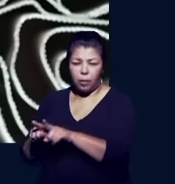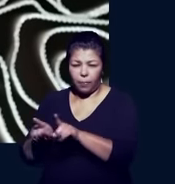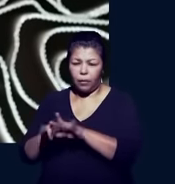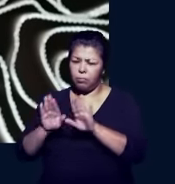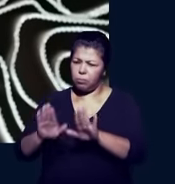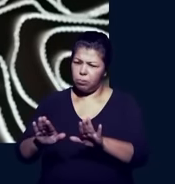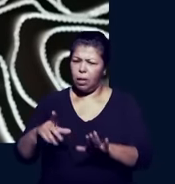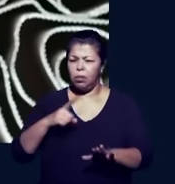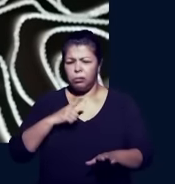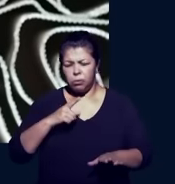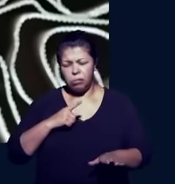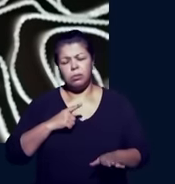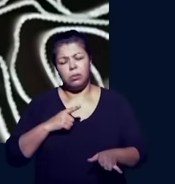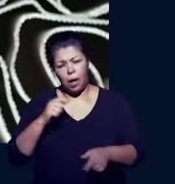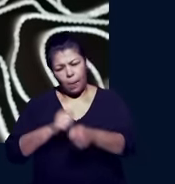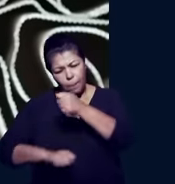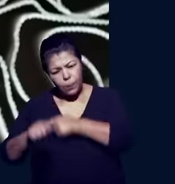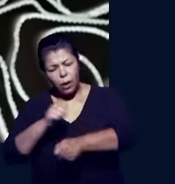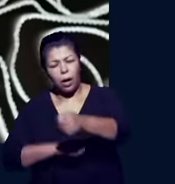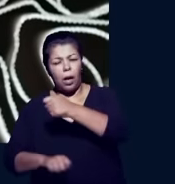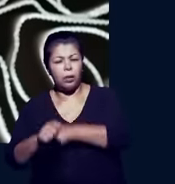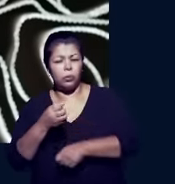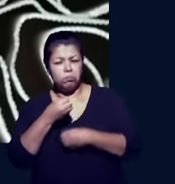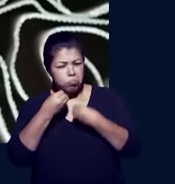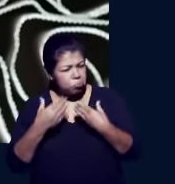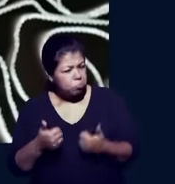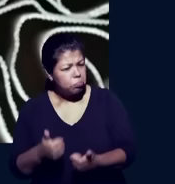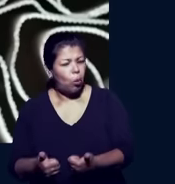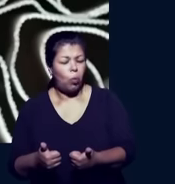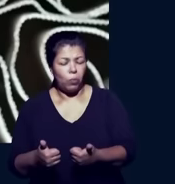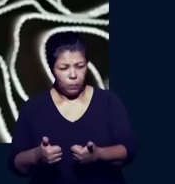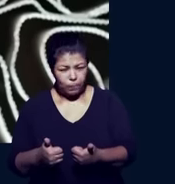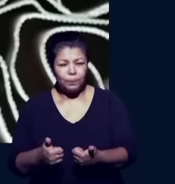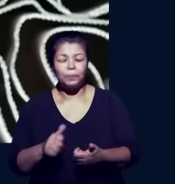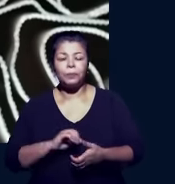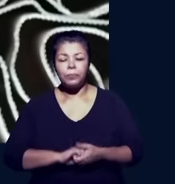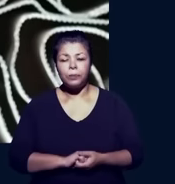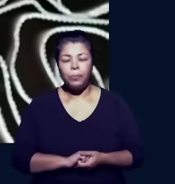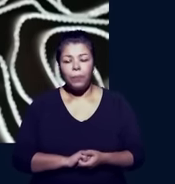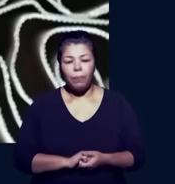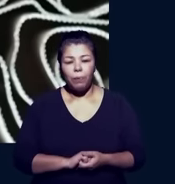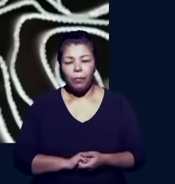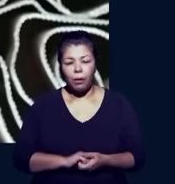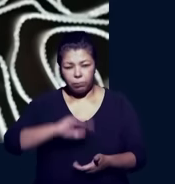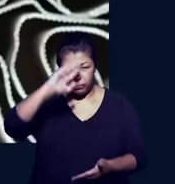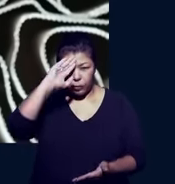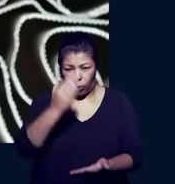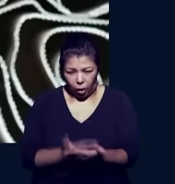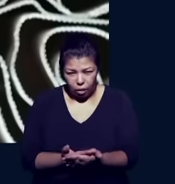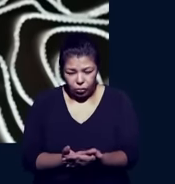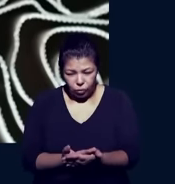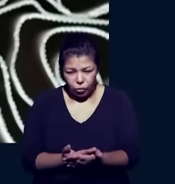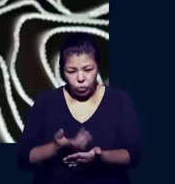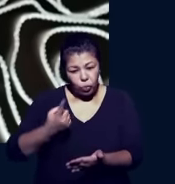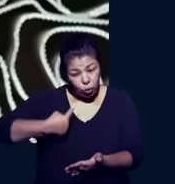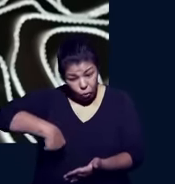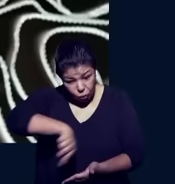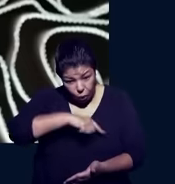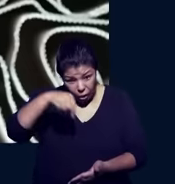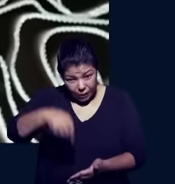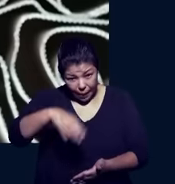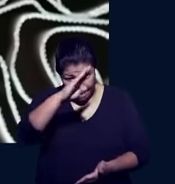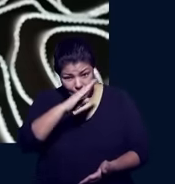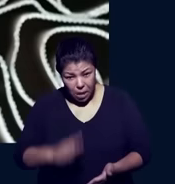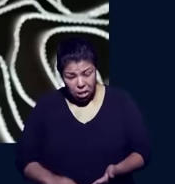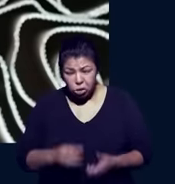Mercado de Capitais profundos um certo Rule of Law então é eh eh o nosso lado é muito bem visto como